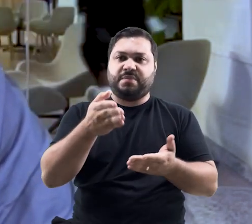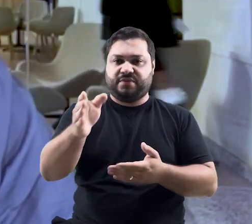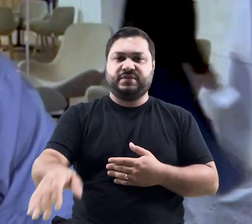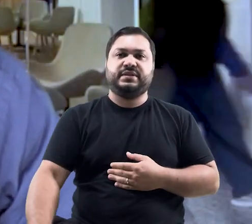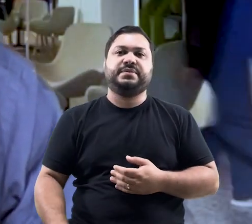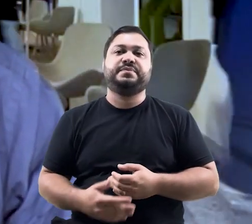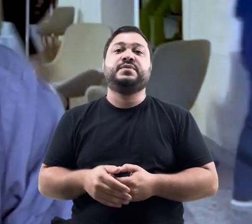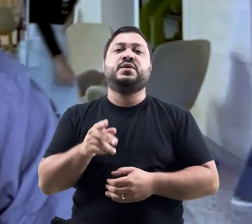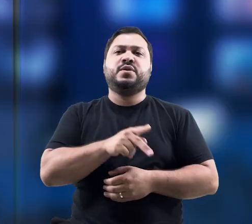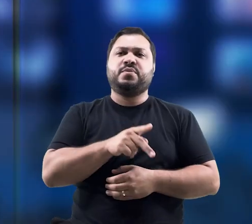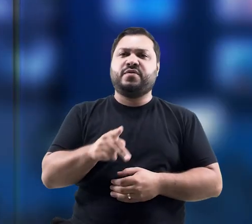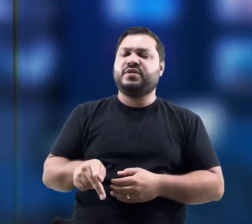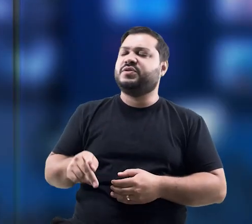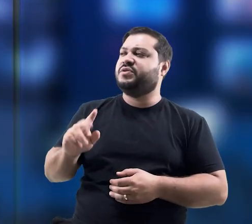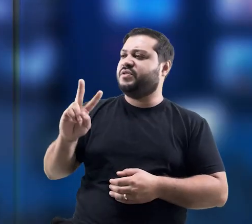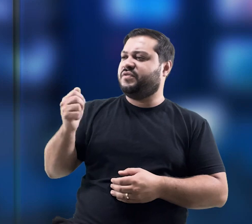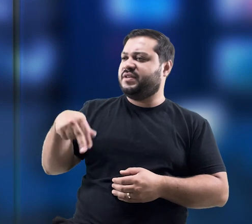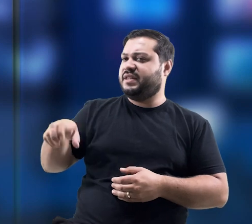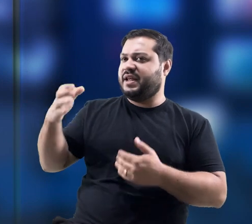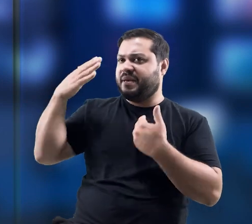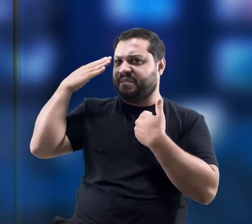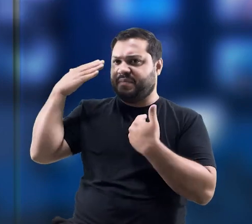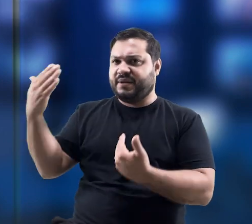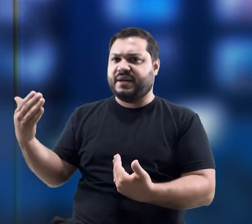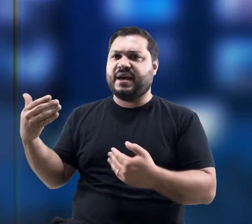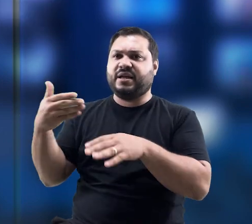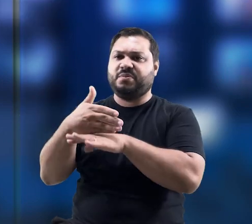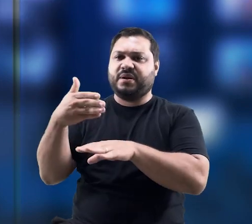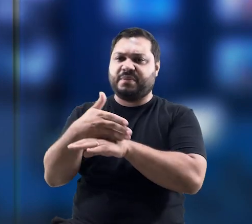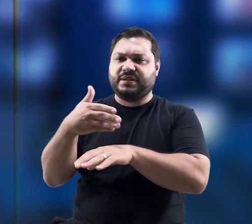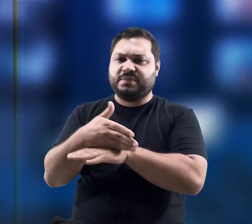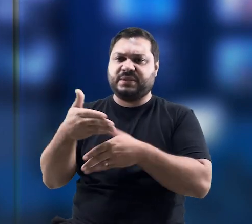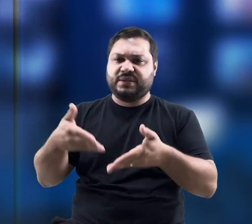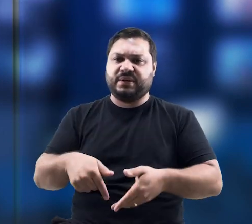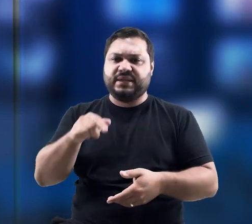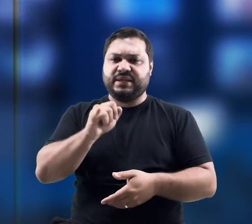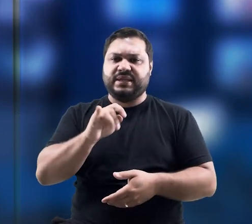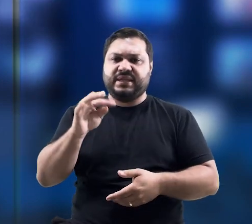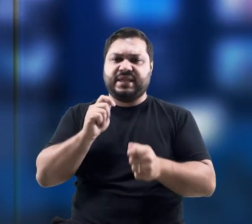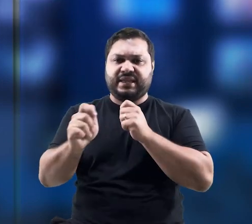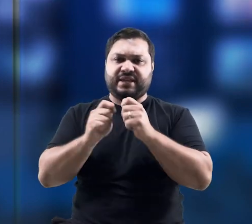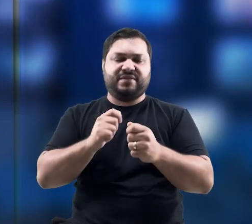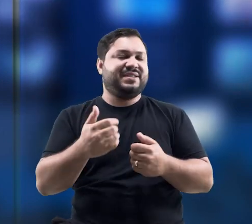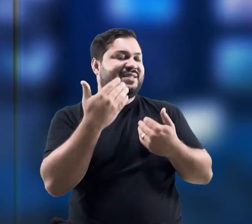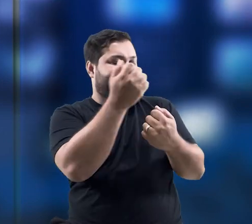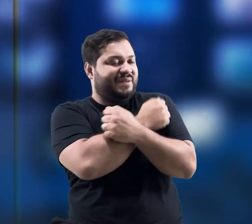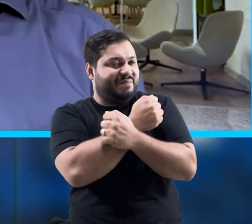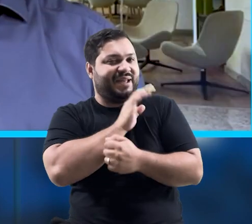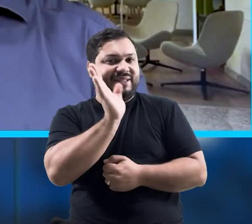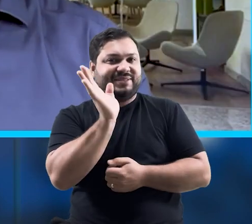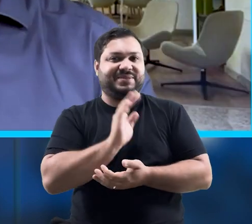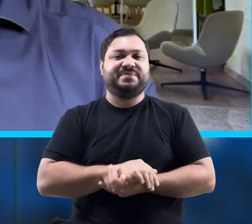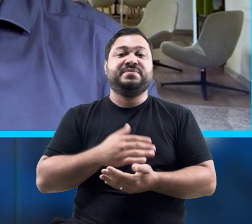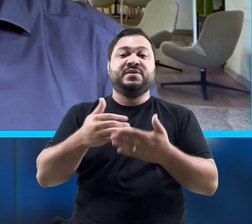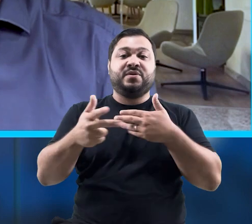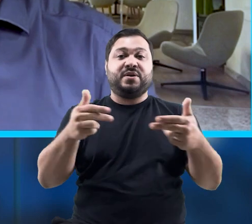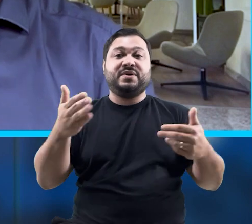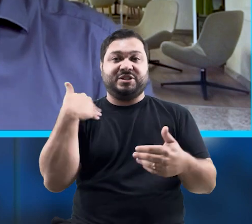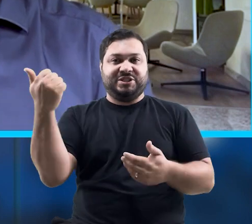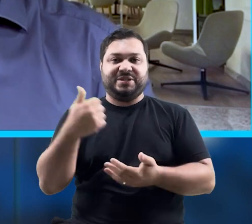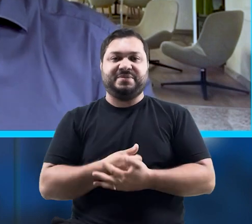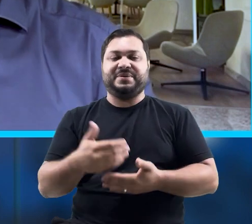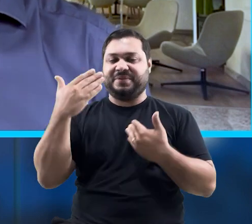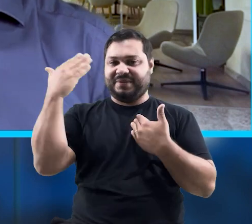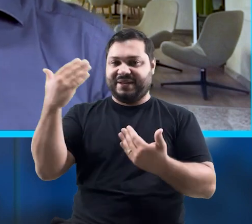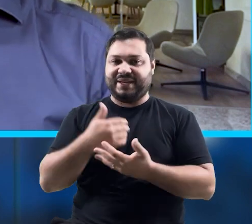pode propiciar. Professor Vandré Amorim, muito obrigada pela sua participação aqui no Inteiro Teu Entrevista. Um abraço, até mais.